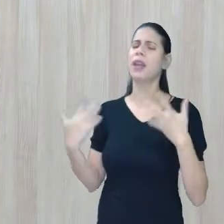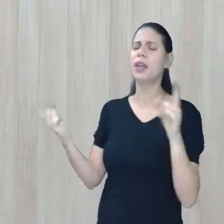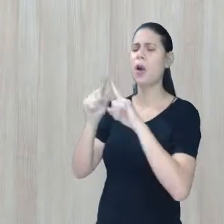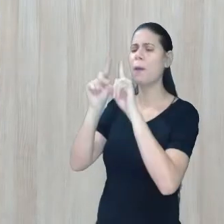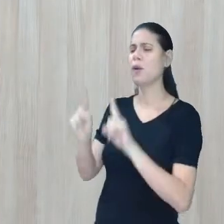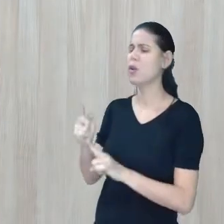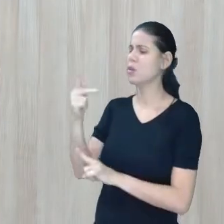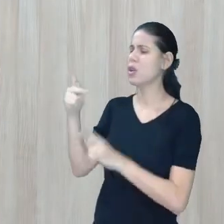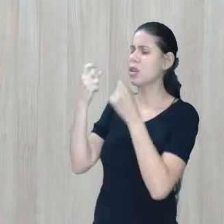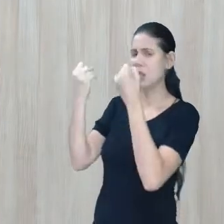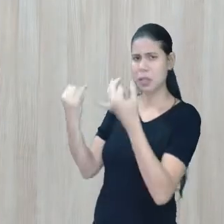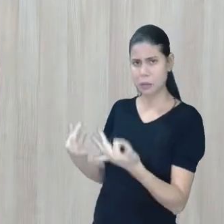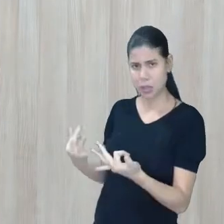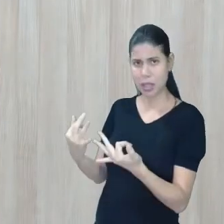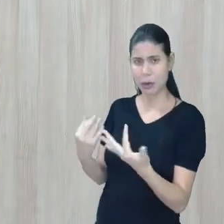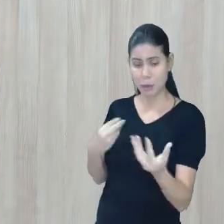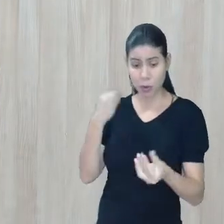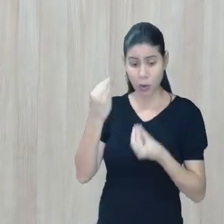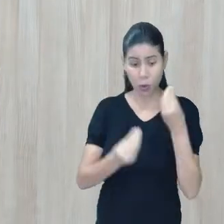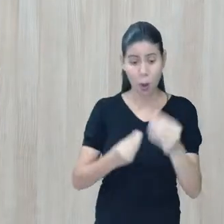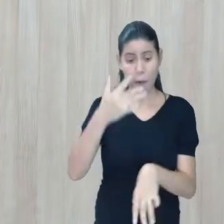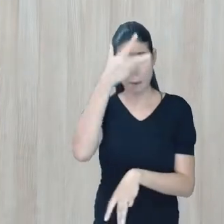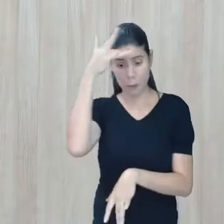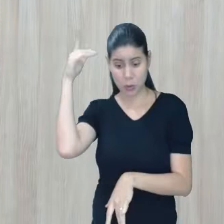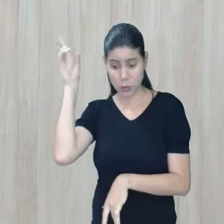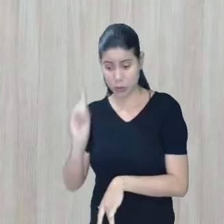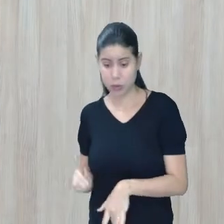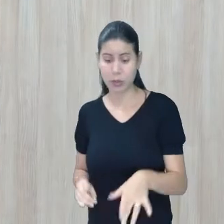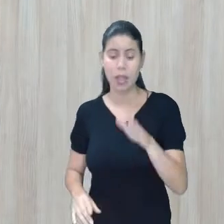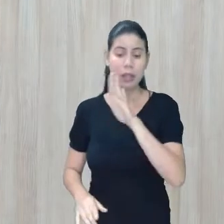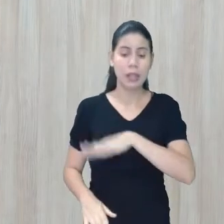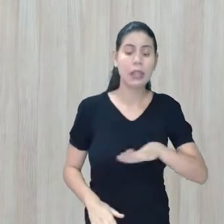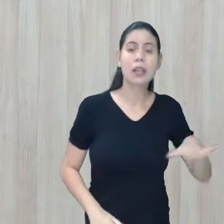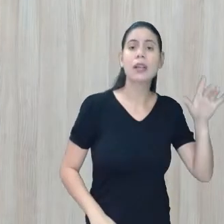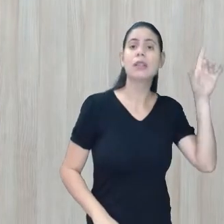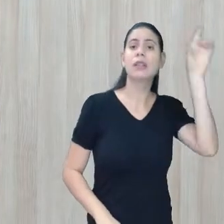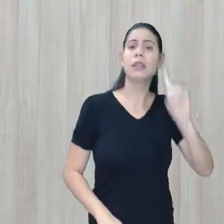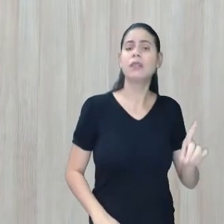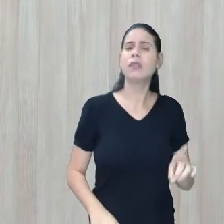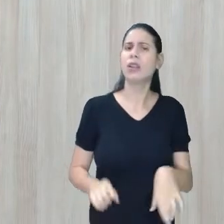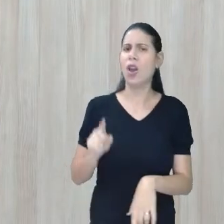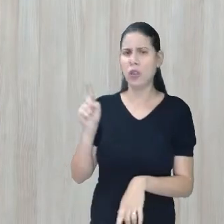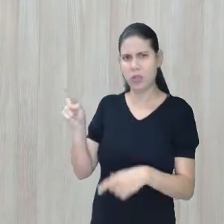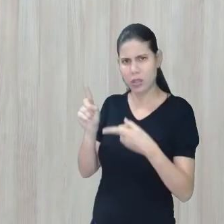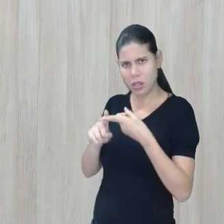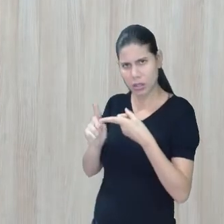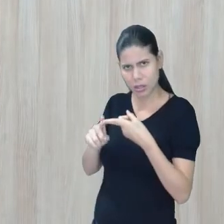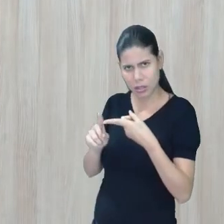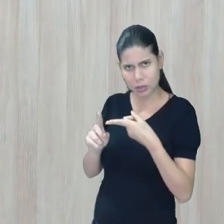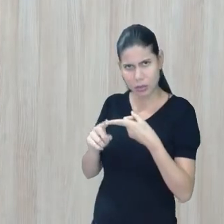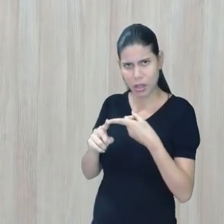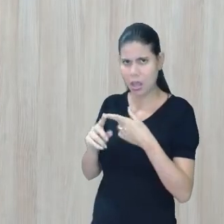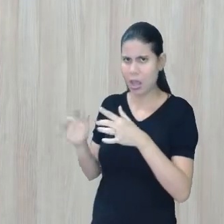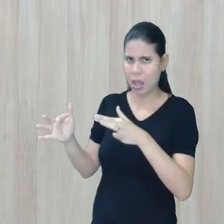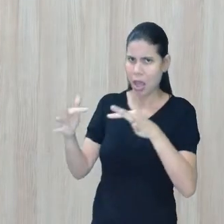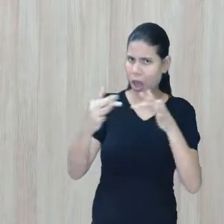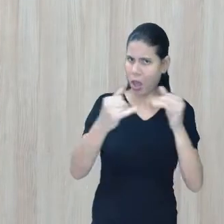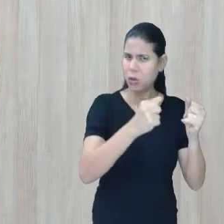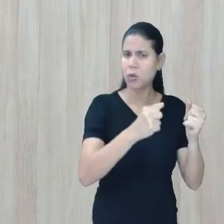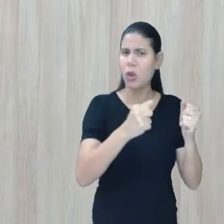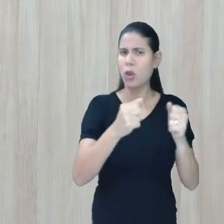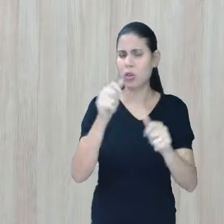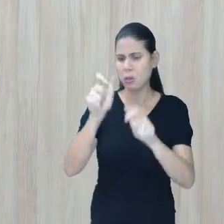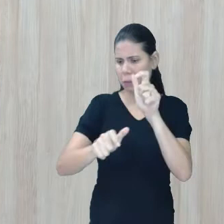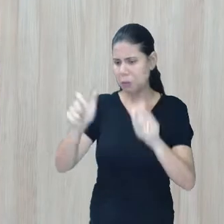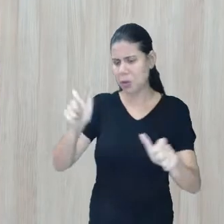pouquinho sobre as pessoas com deficiência, a criança com deficiência, mas você também atende as demais